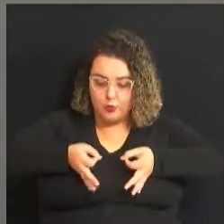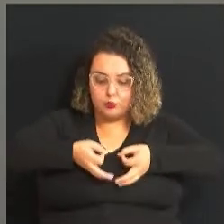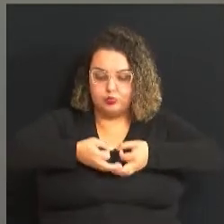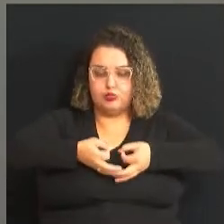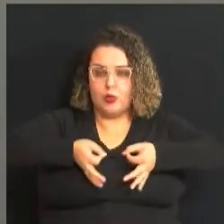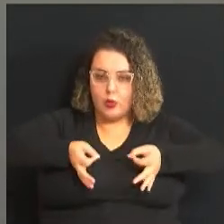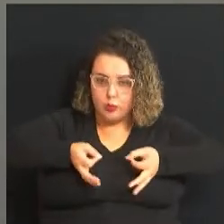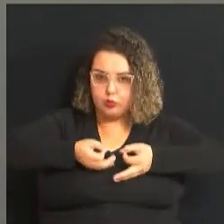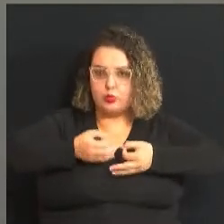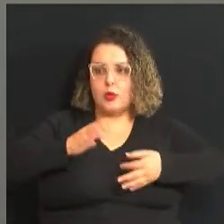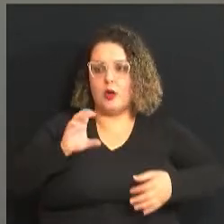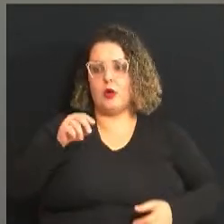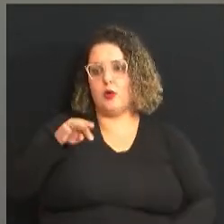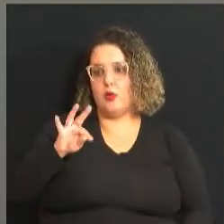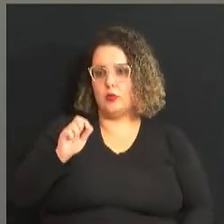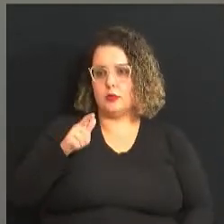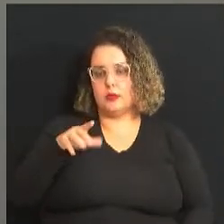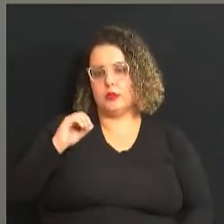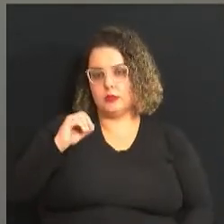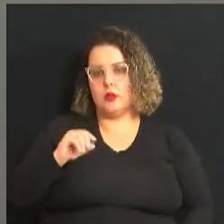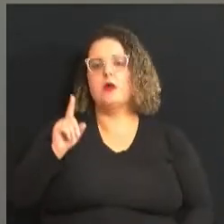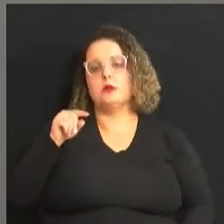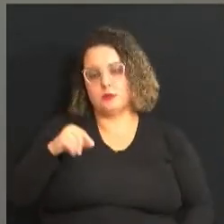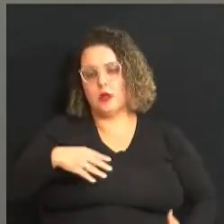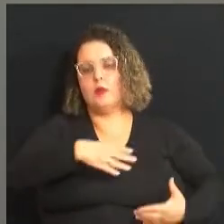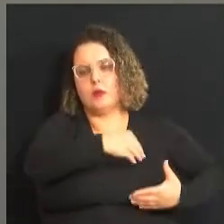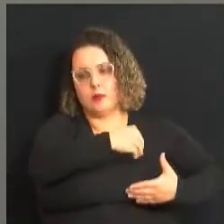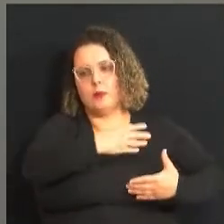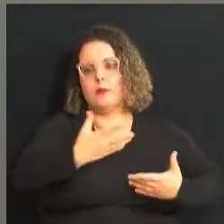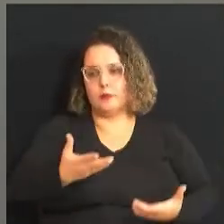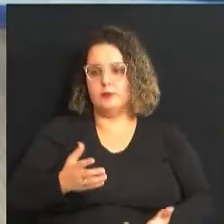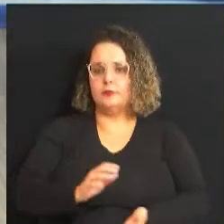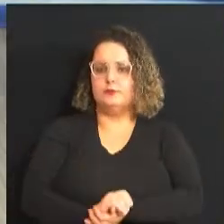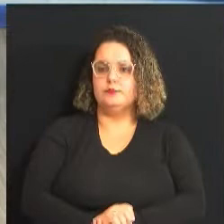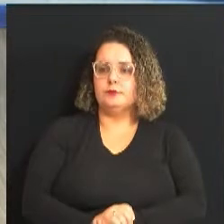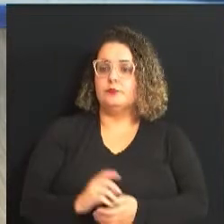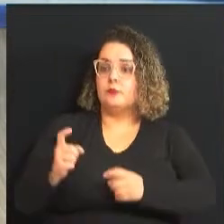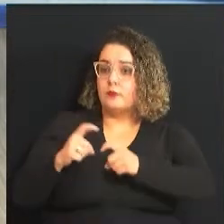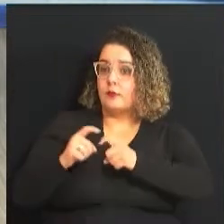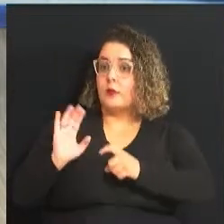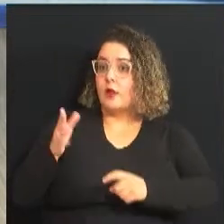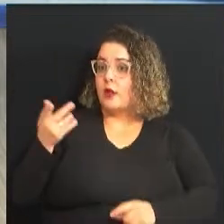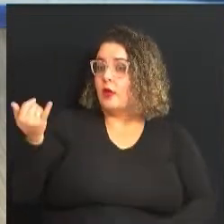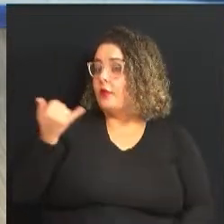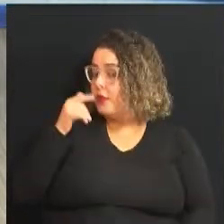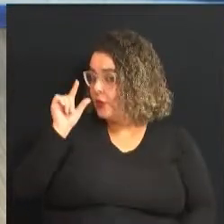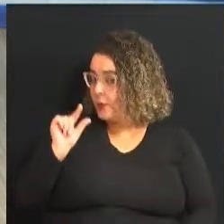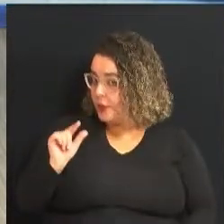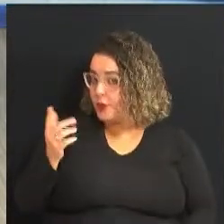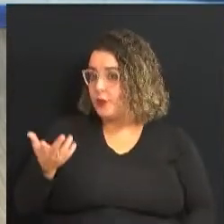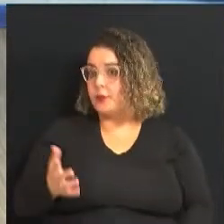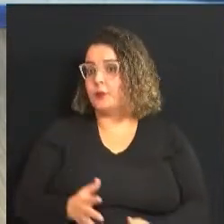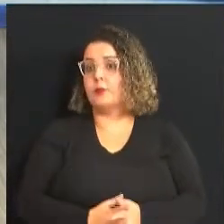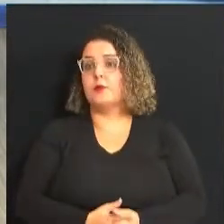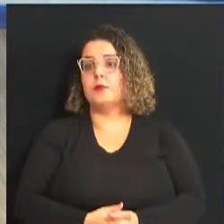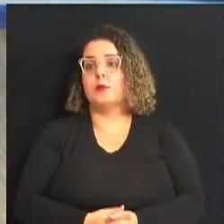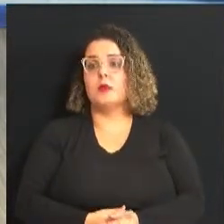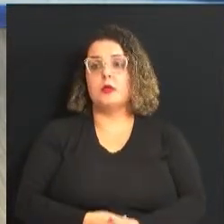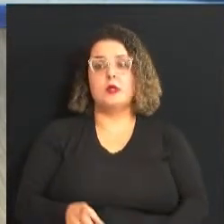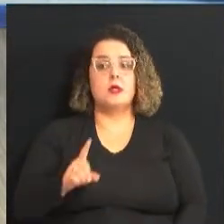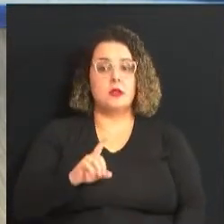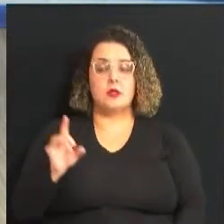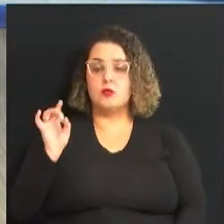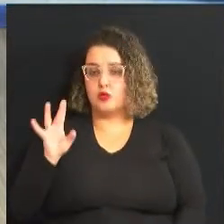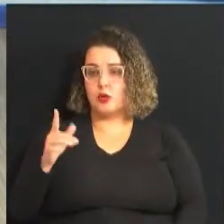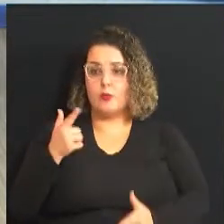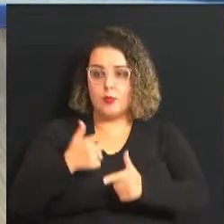sendo nova, ela tem sim produção de leite depois E do doutor, o senhor parto. já até comentou um pouquinho, né? Não é só problema,